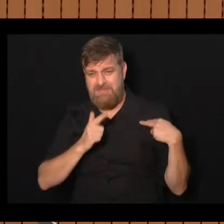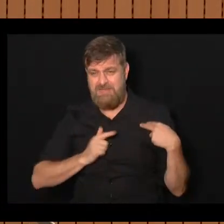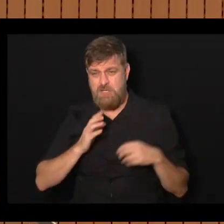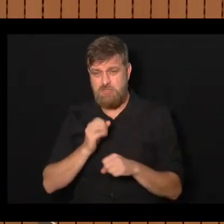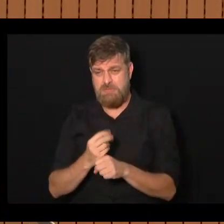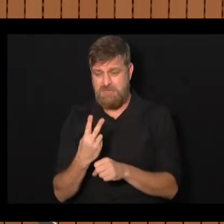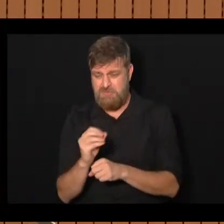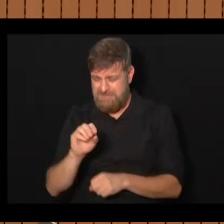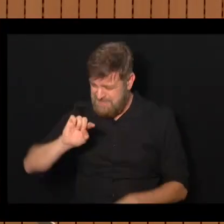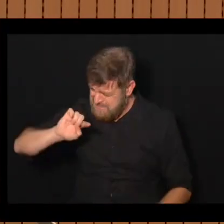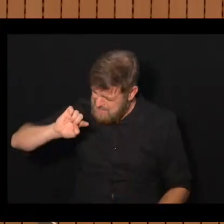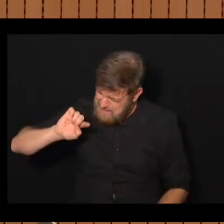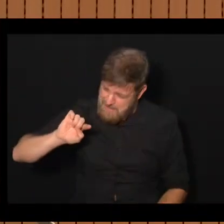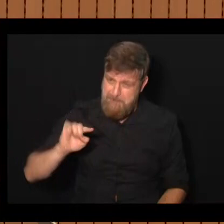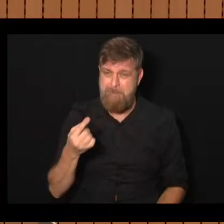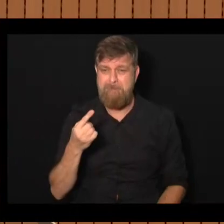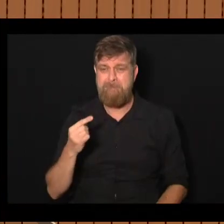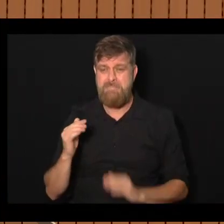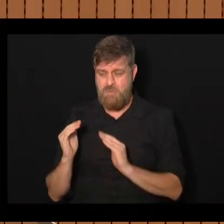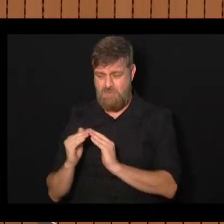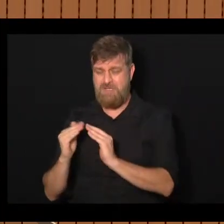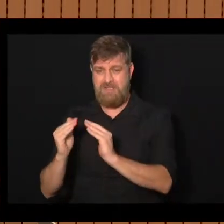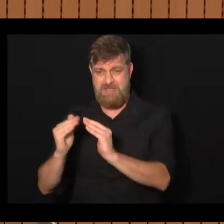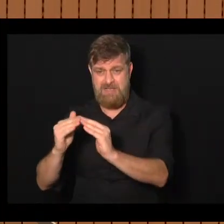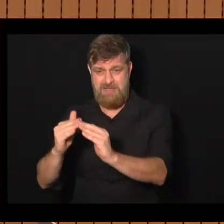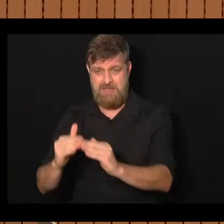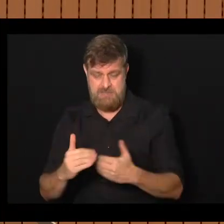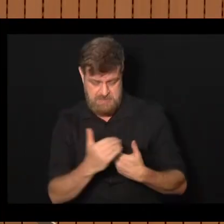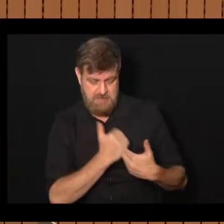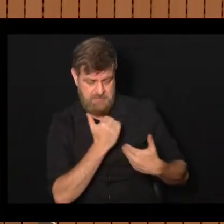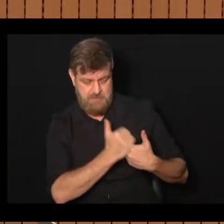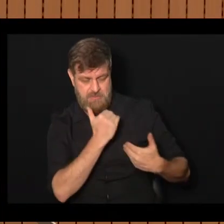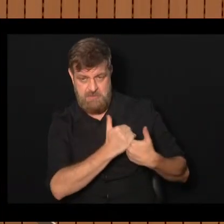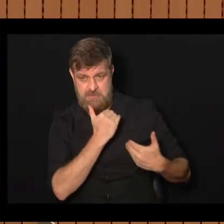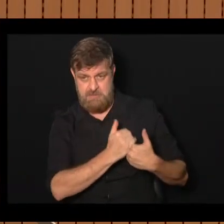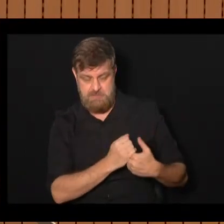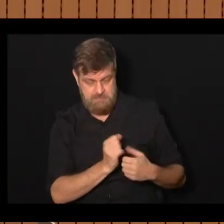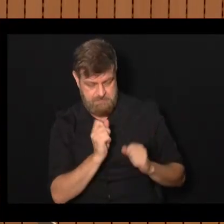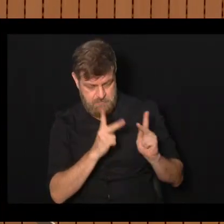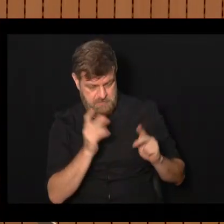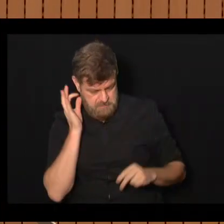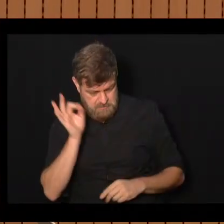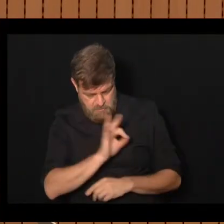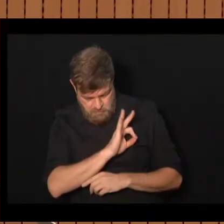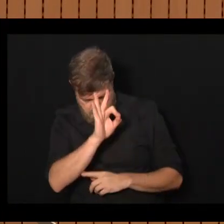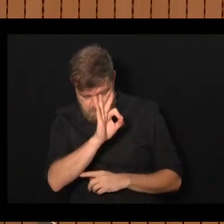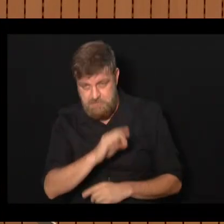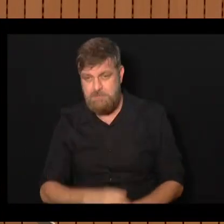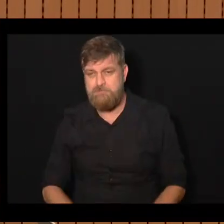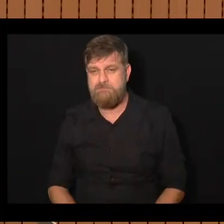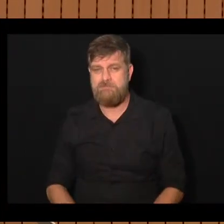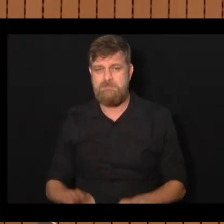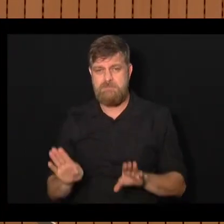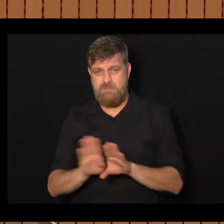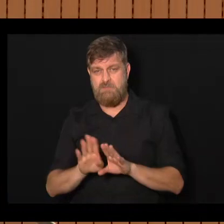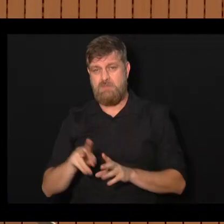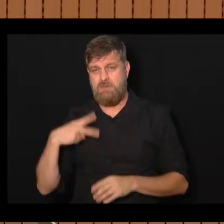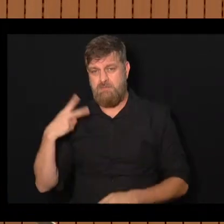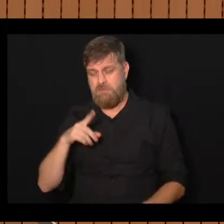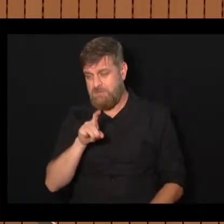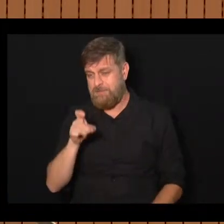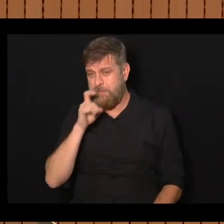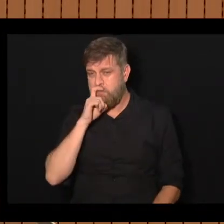mil imóveis e não 200 mil pessoas, me corrigiu, muito bem corrigido aqui o presidente, e o vereador Zé Carlos,